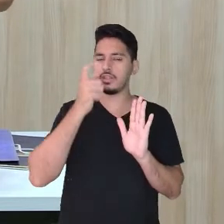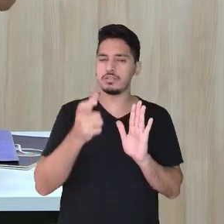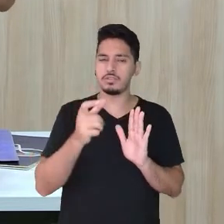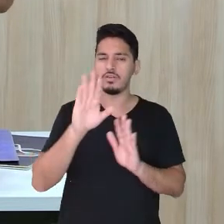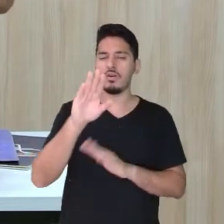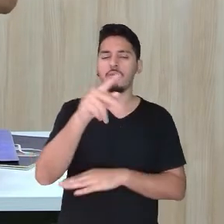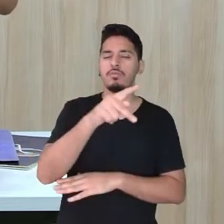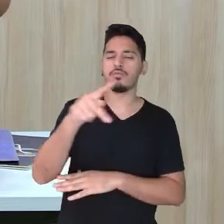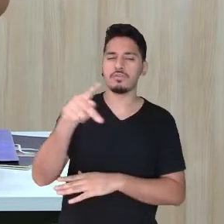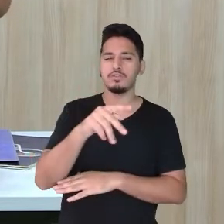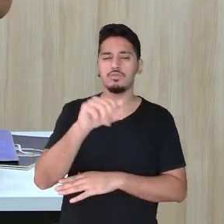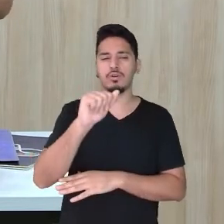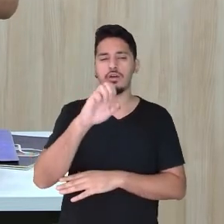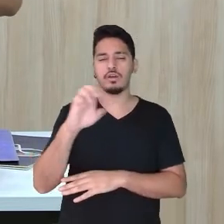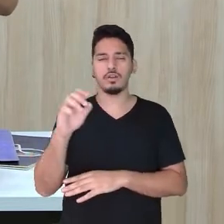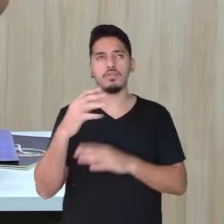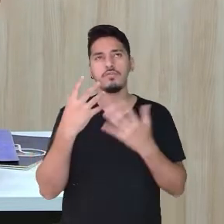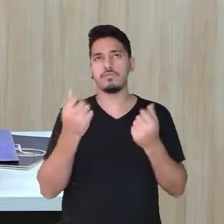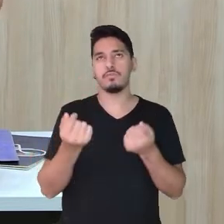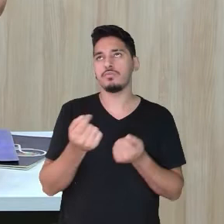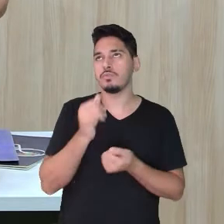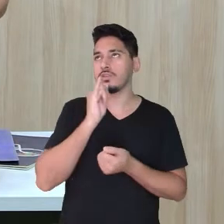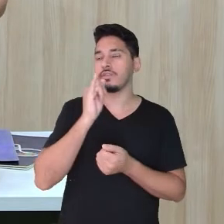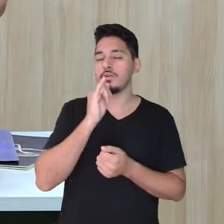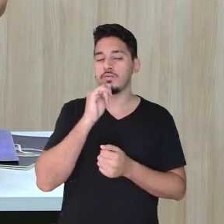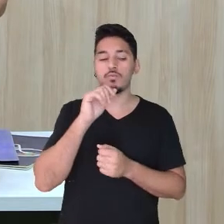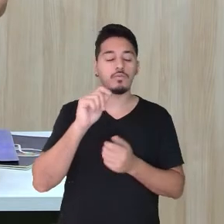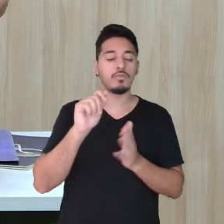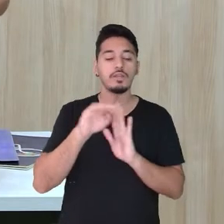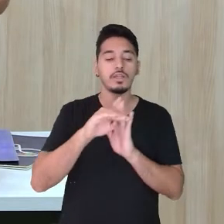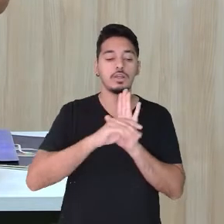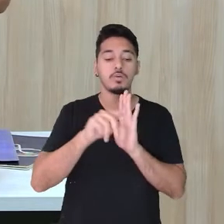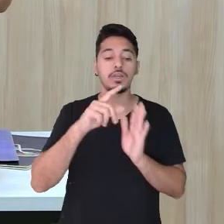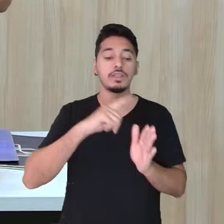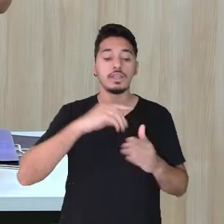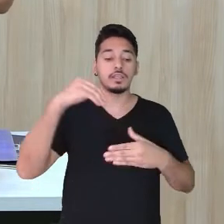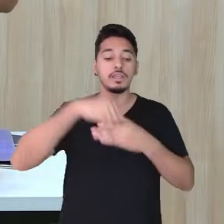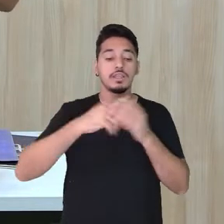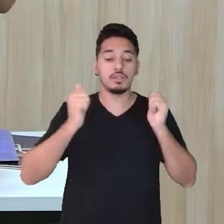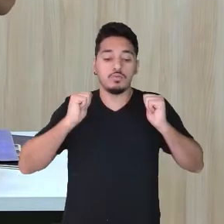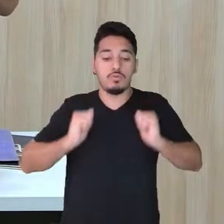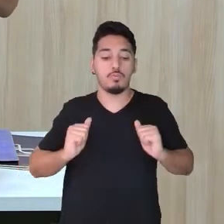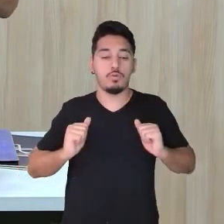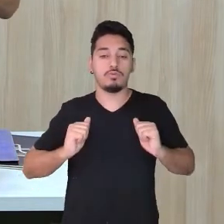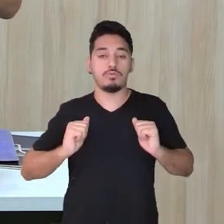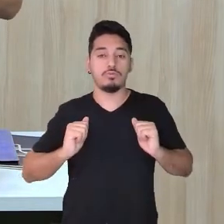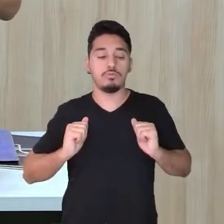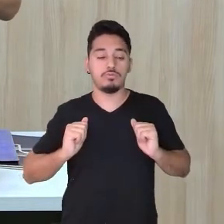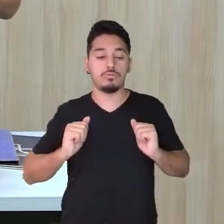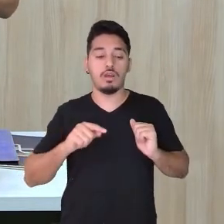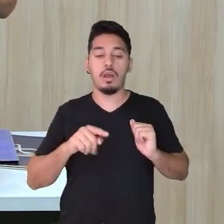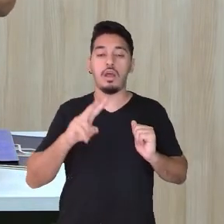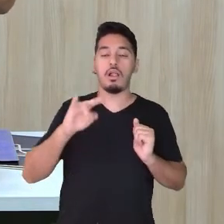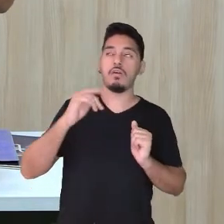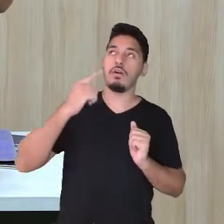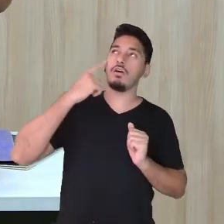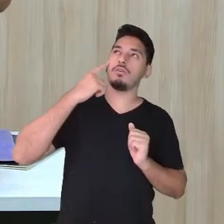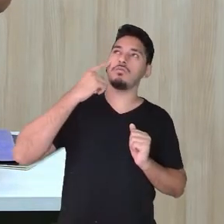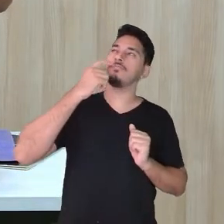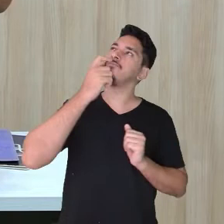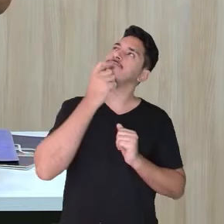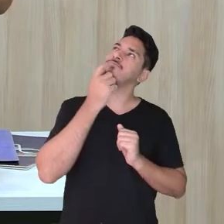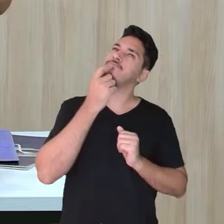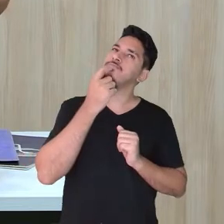Duaé, vamos listar o que é que tem na sua bolsa. Então ele vai entender que aquilo dali tem que constar na bolsa